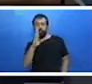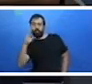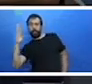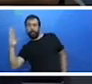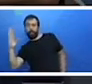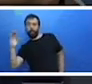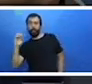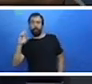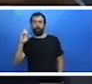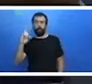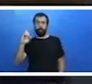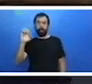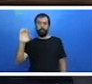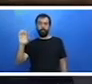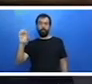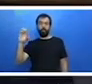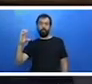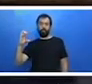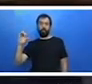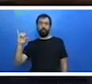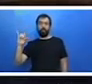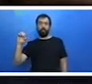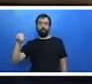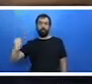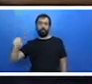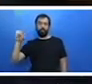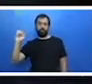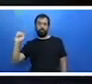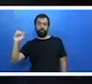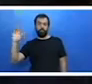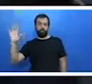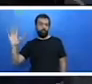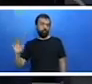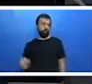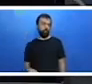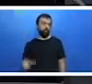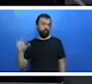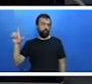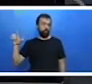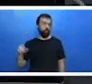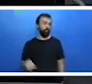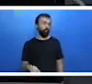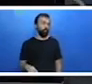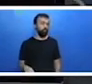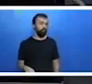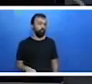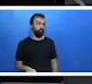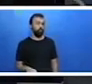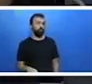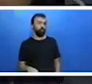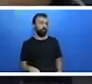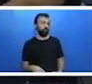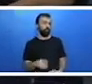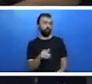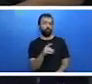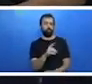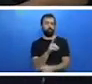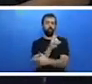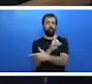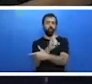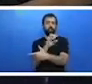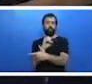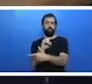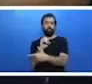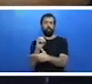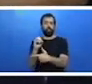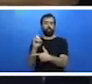dividir 10 por 10, eu vou ter 1. 1 é inteiro, eu tenho 1 inteiro, uma unidade. Ficou na minha